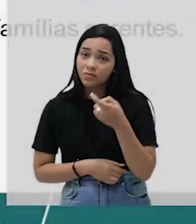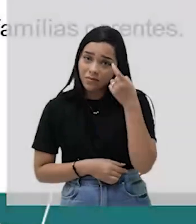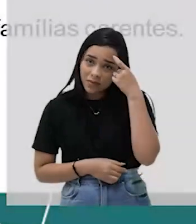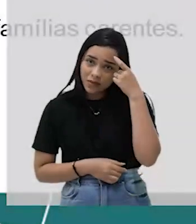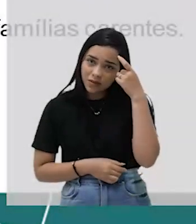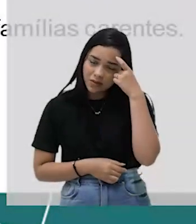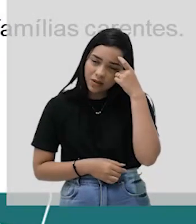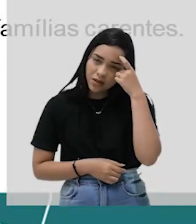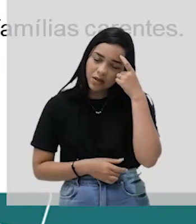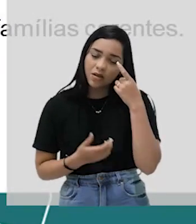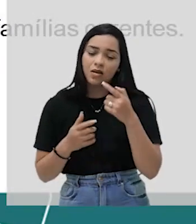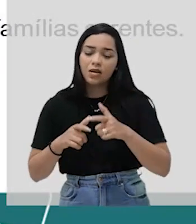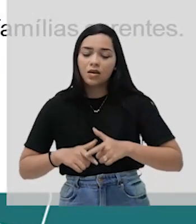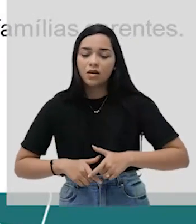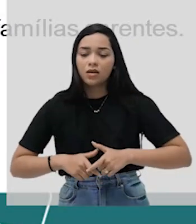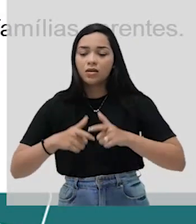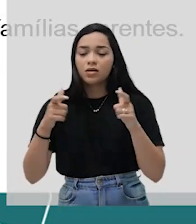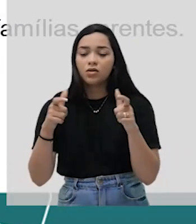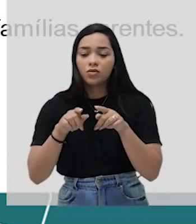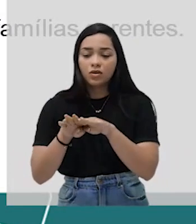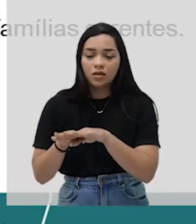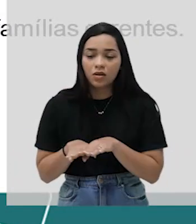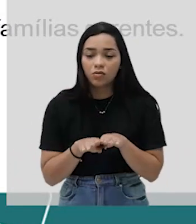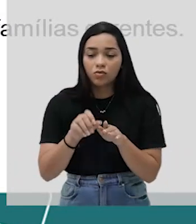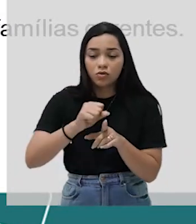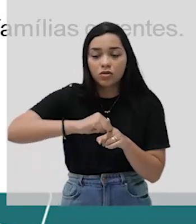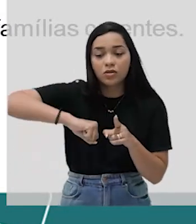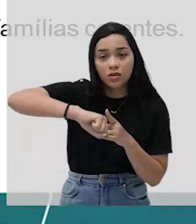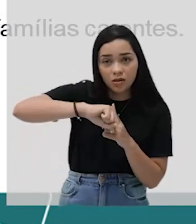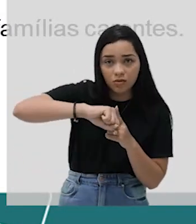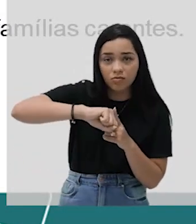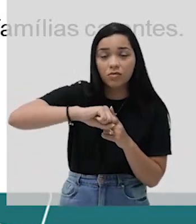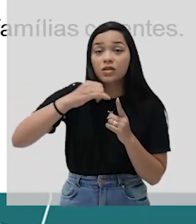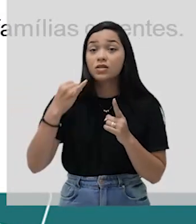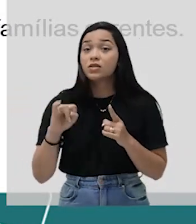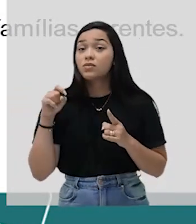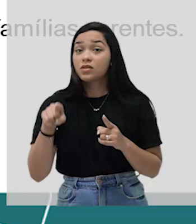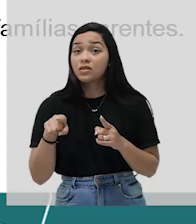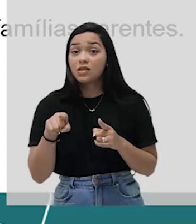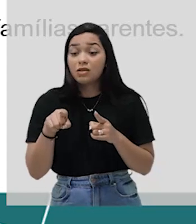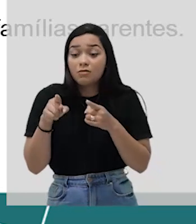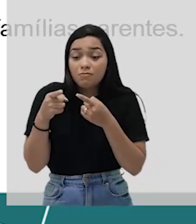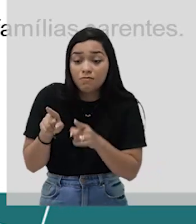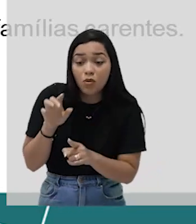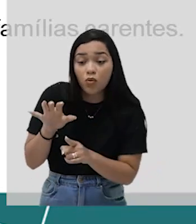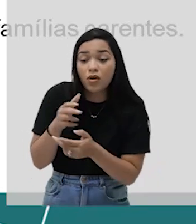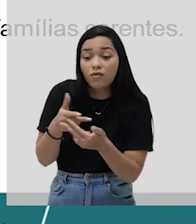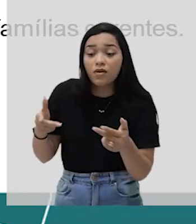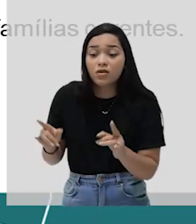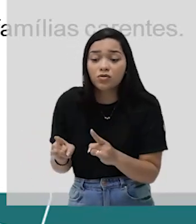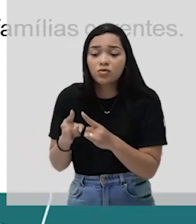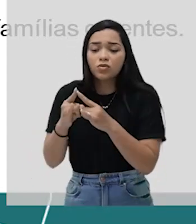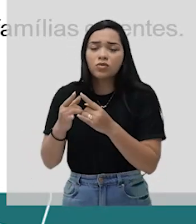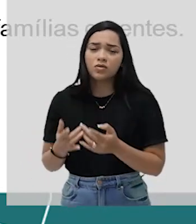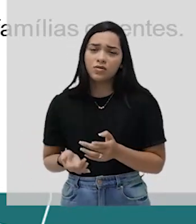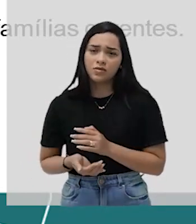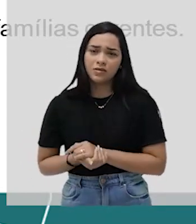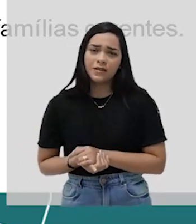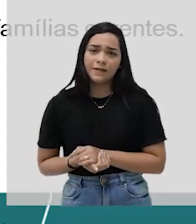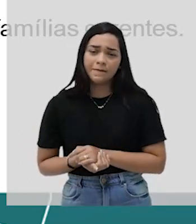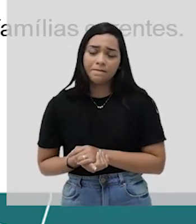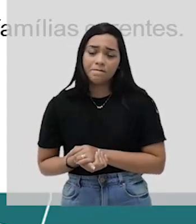pensar em crescimento com equilíbrio social se você ameaça as instituições.